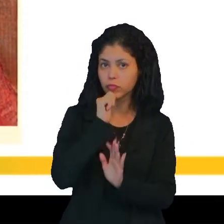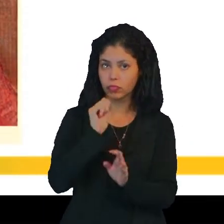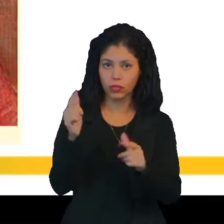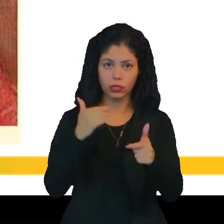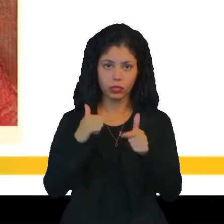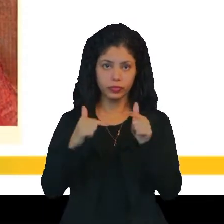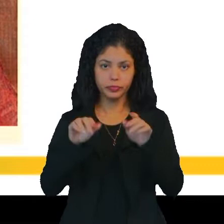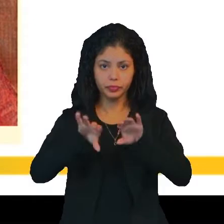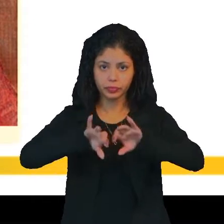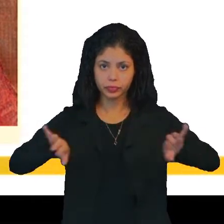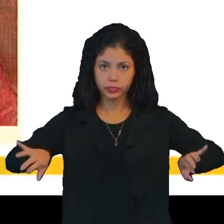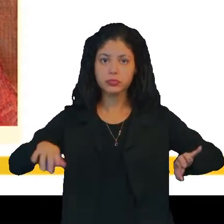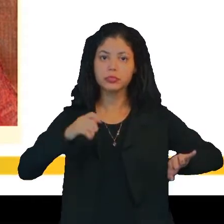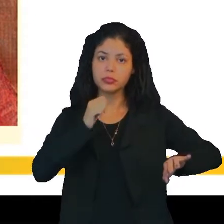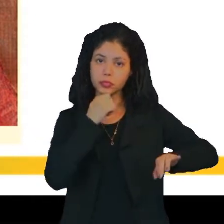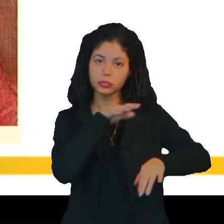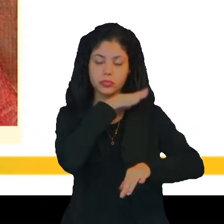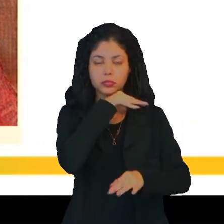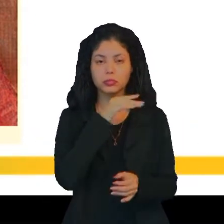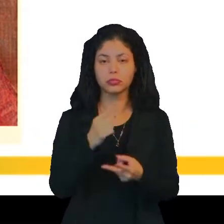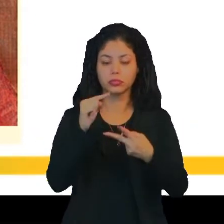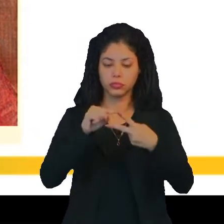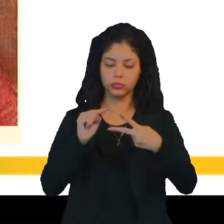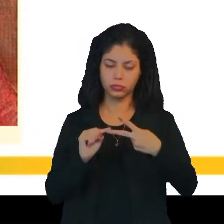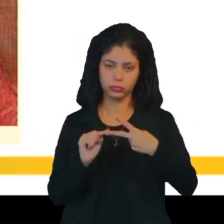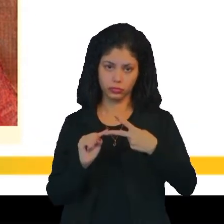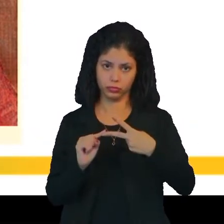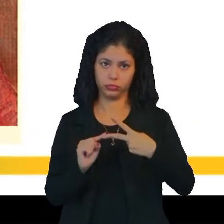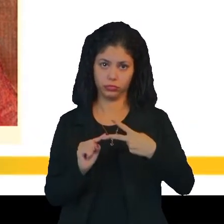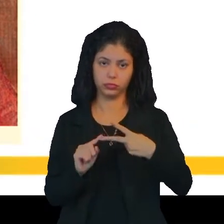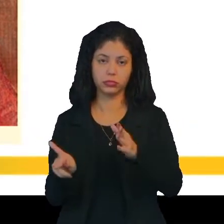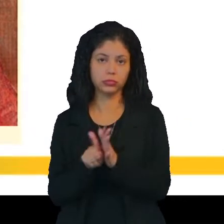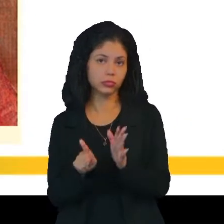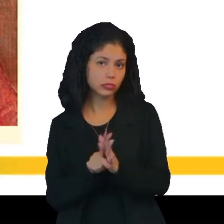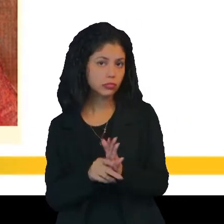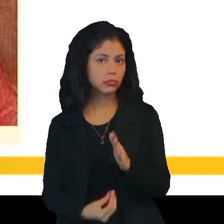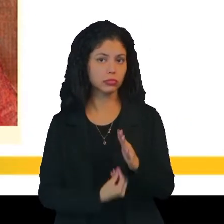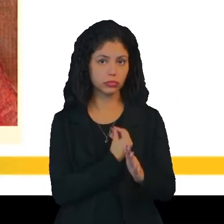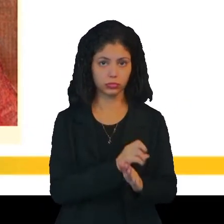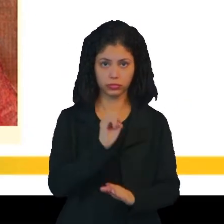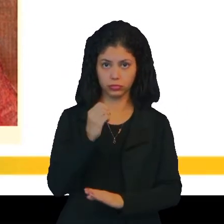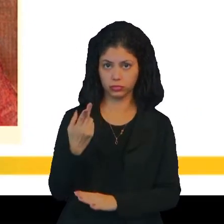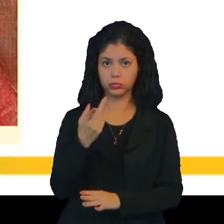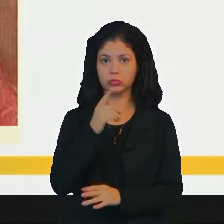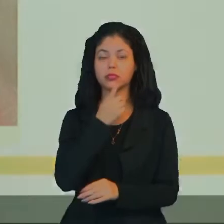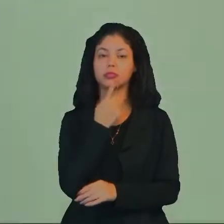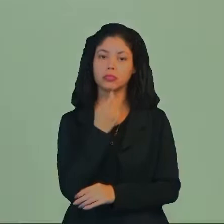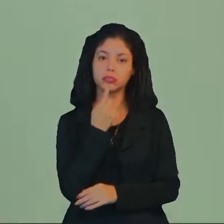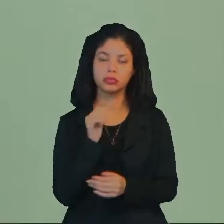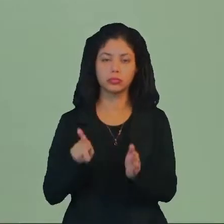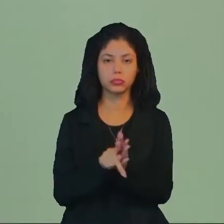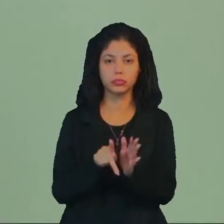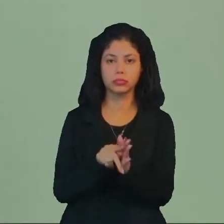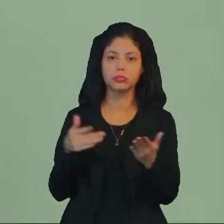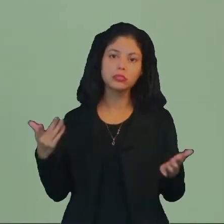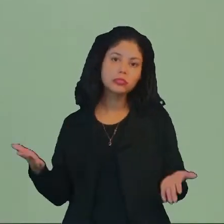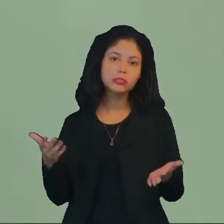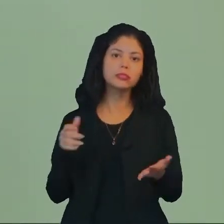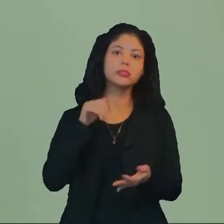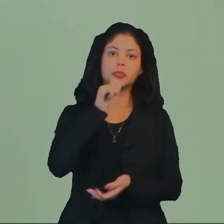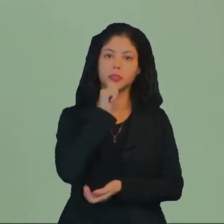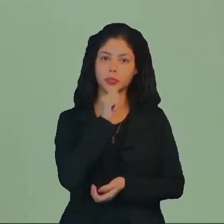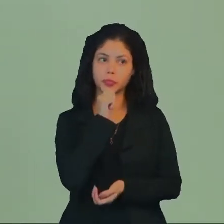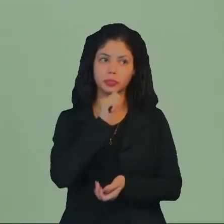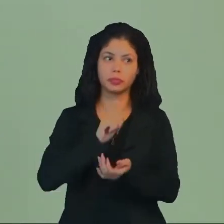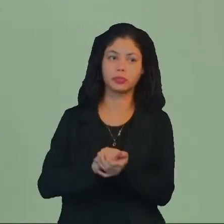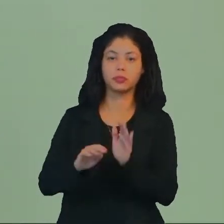trabalhos, ele separou os animais em duas categorias, usando como critério a presença ou não de sangue dos organismos. Então, essa questão